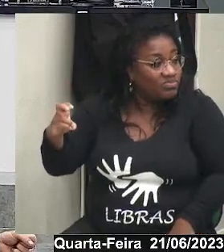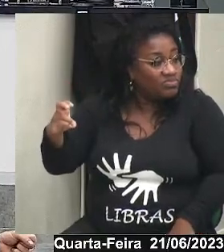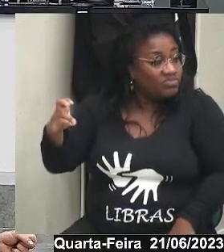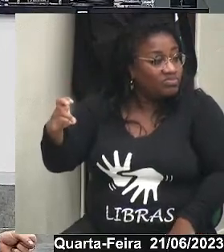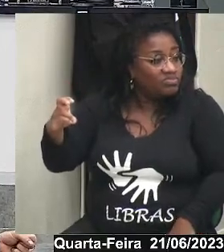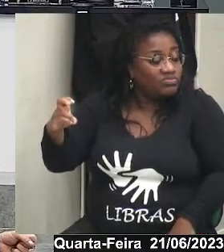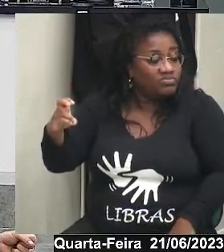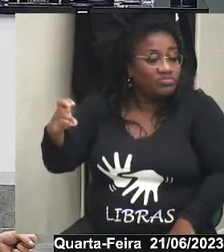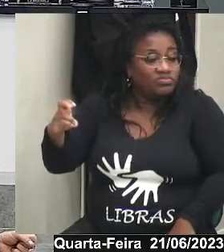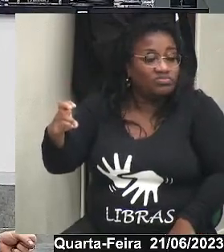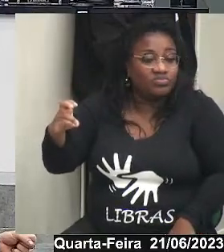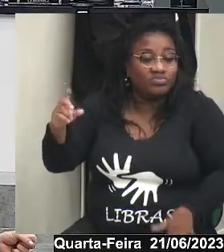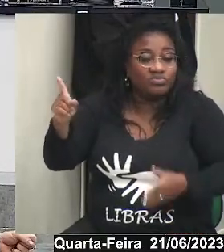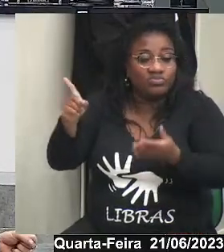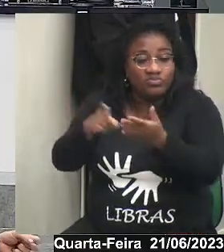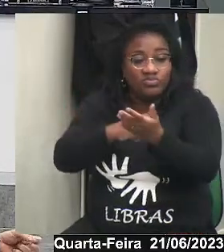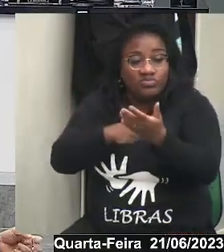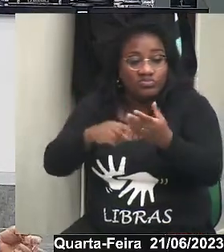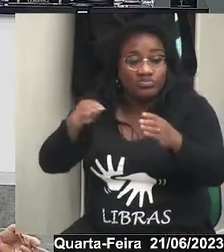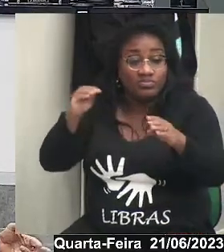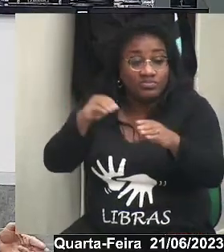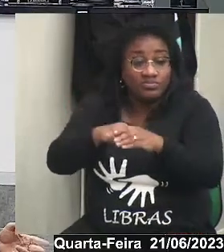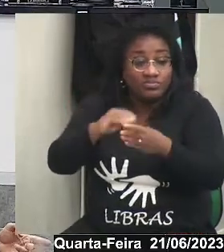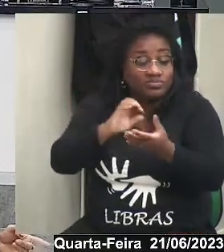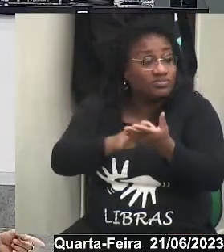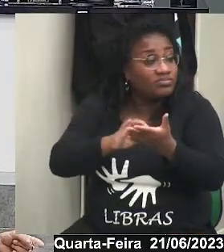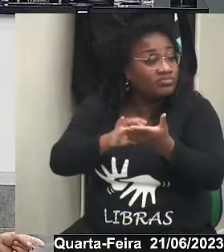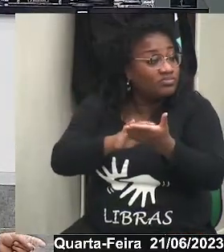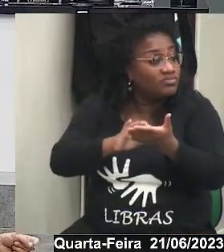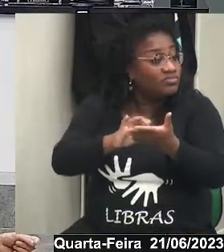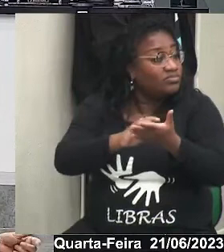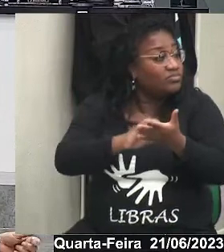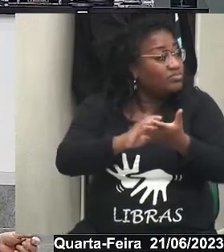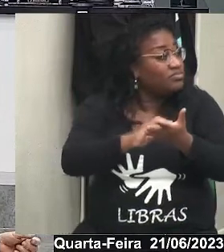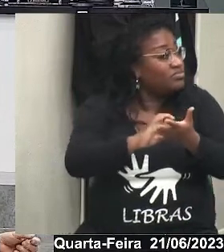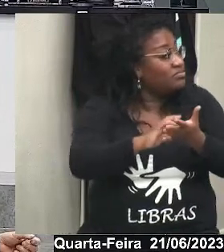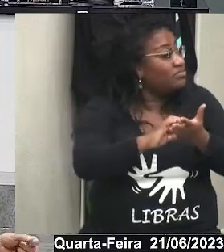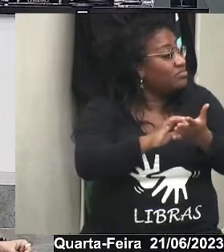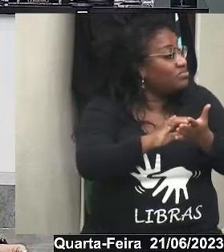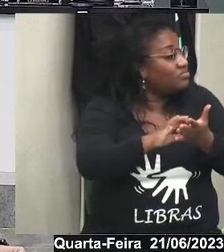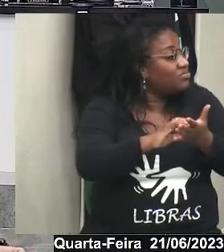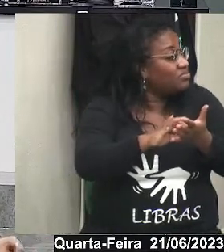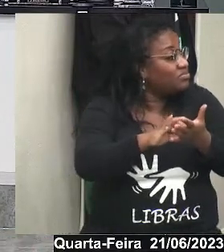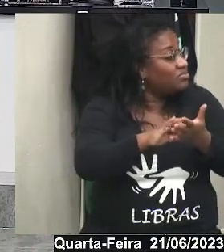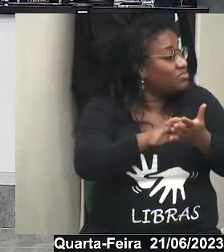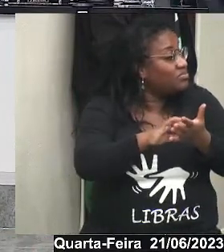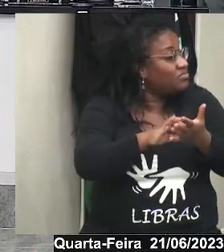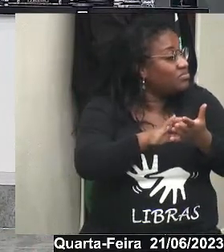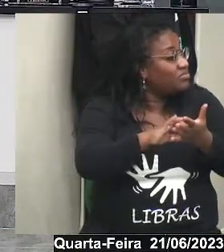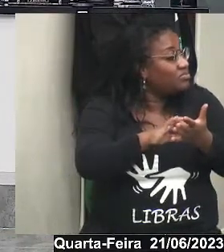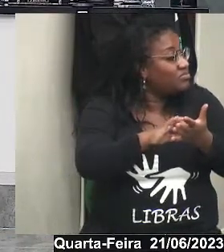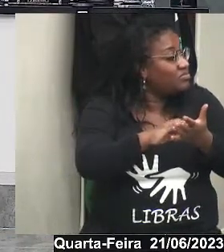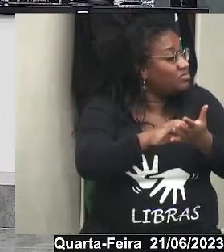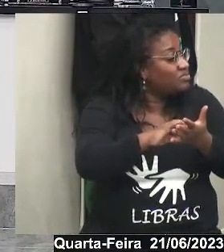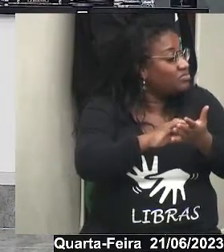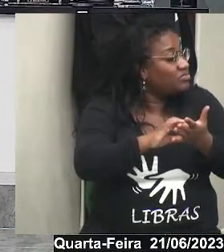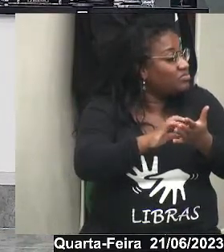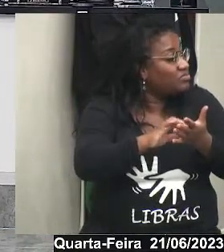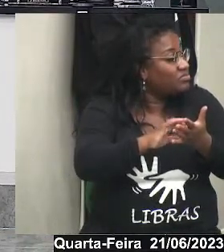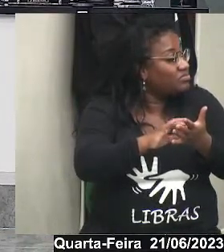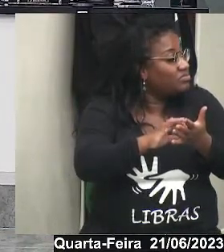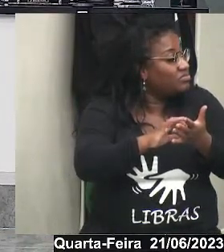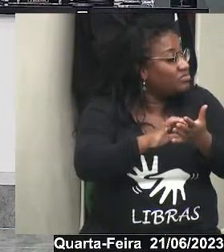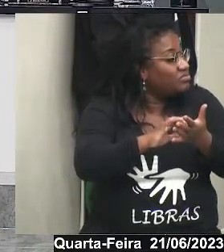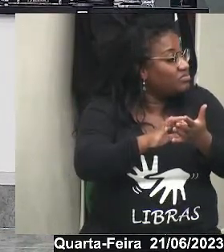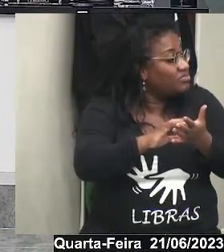de 2023. Está em votação. Presidente, presidente, questão de ordem, senhor presidente. Questão de ordem. Com a palavra,